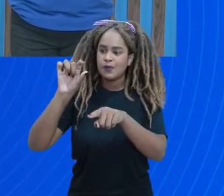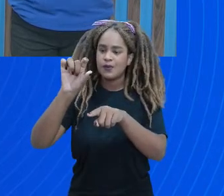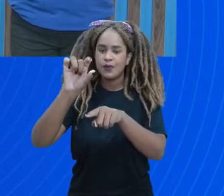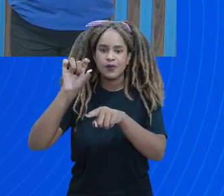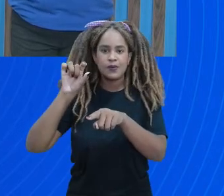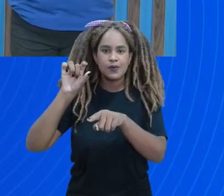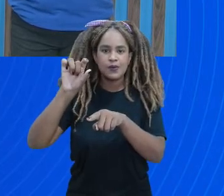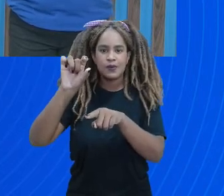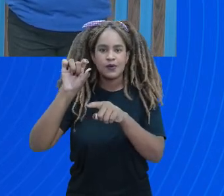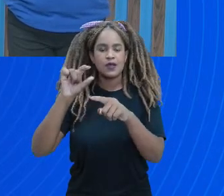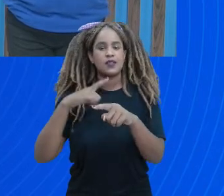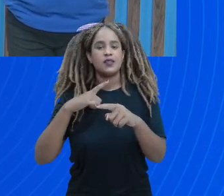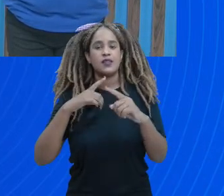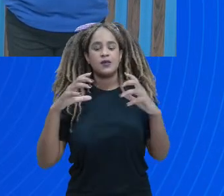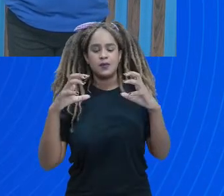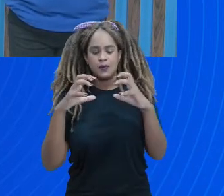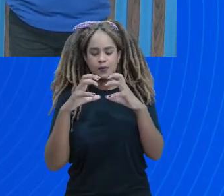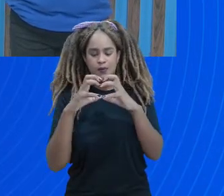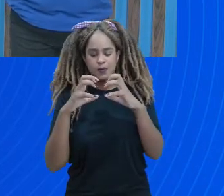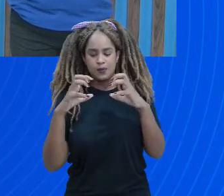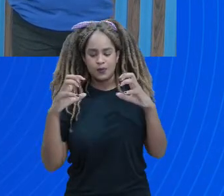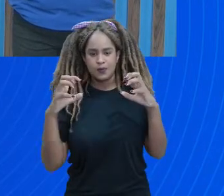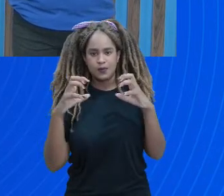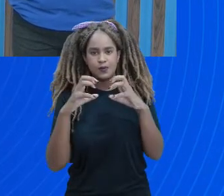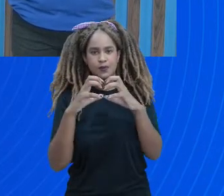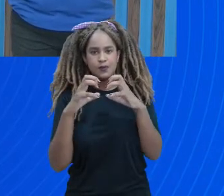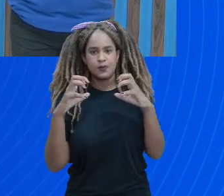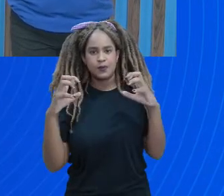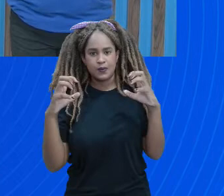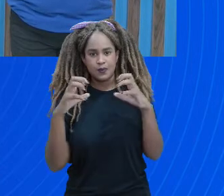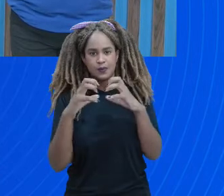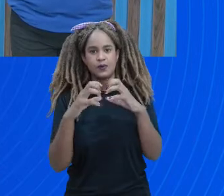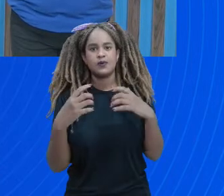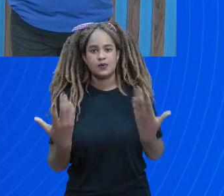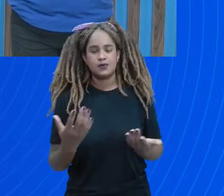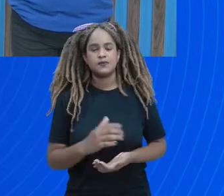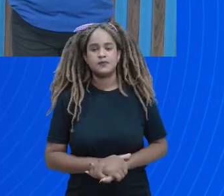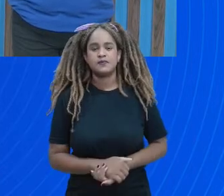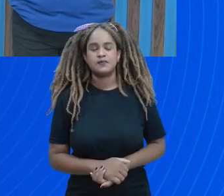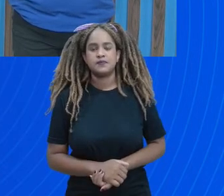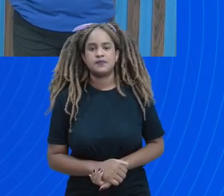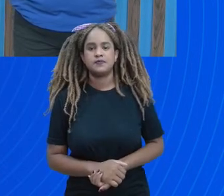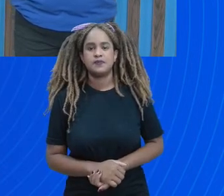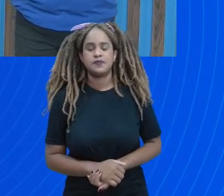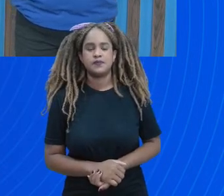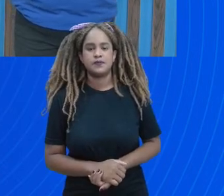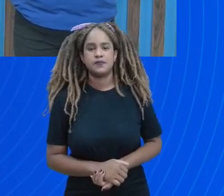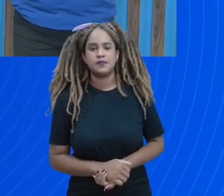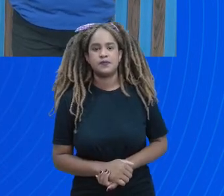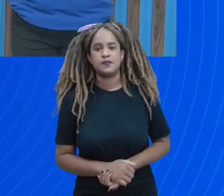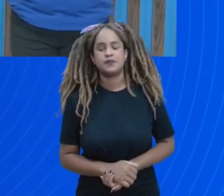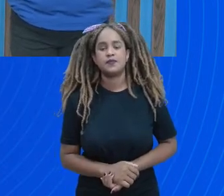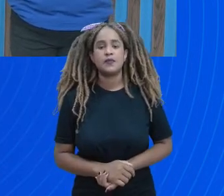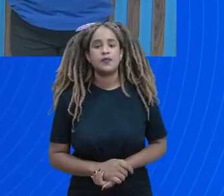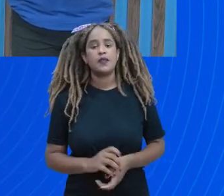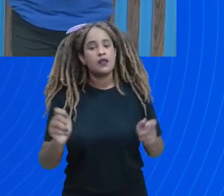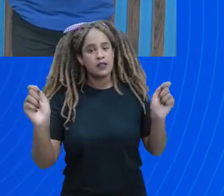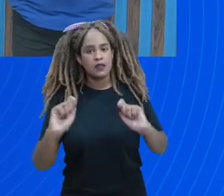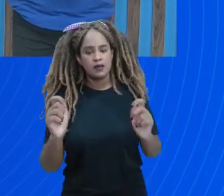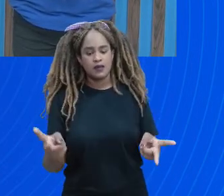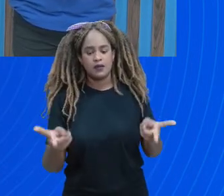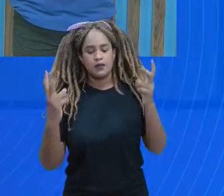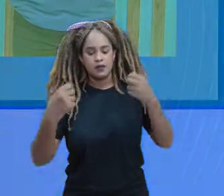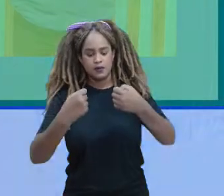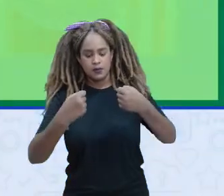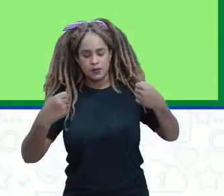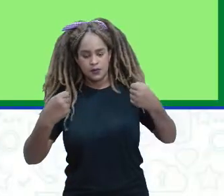sentindo aquela atraçãozinha, né, do imã pelo objeto de metal, né, pelo material de